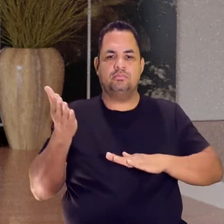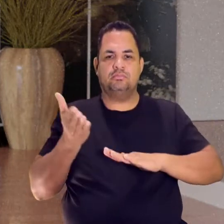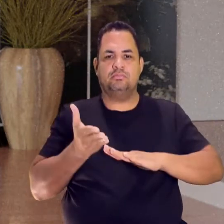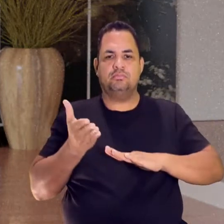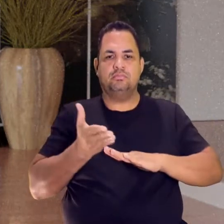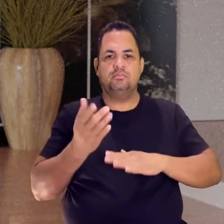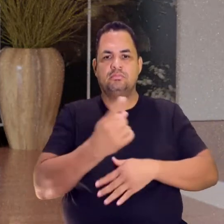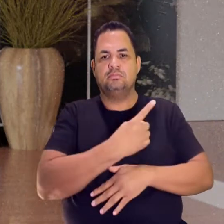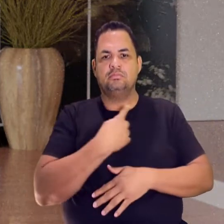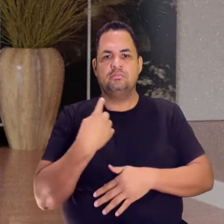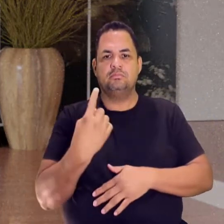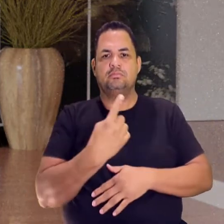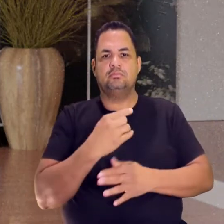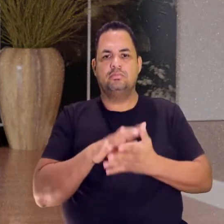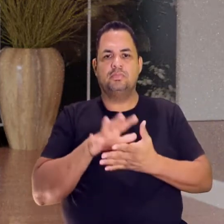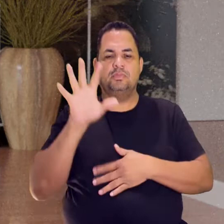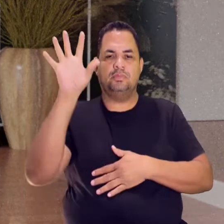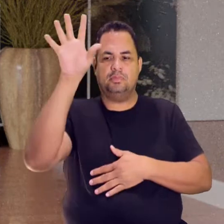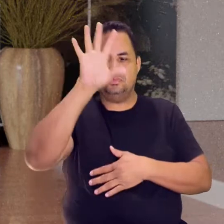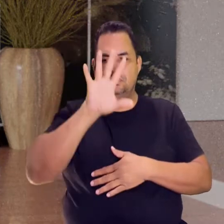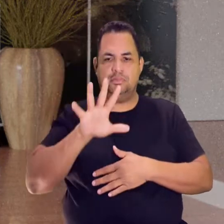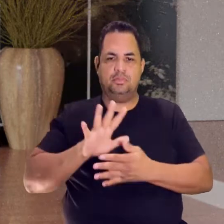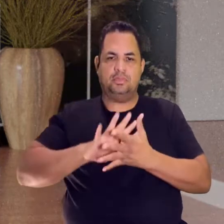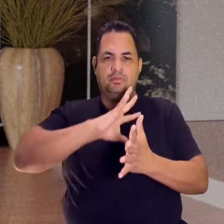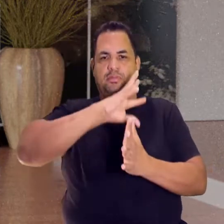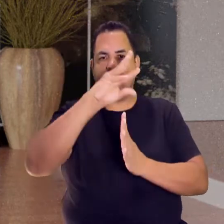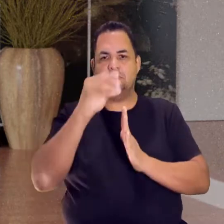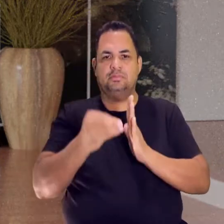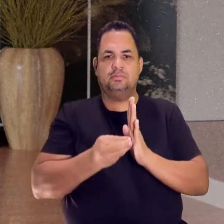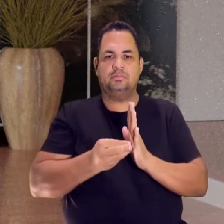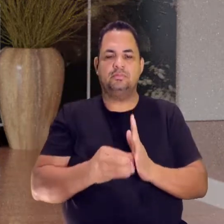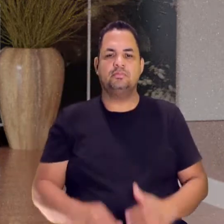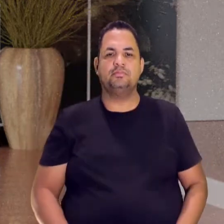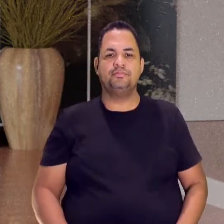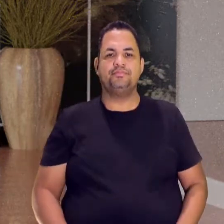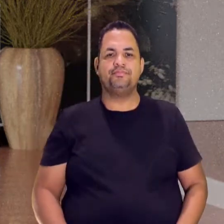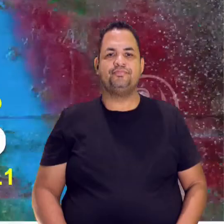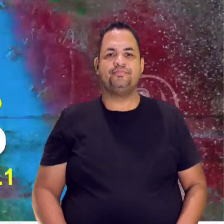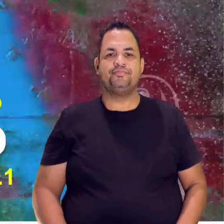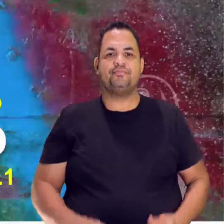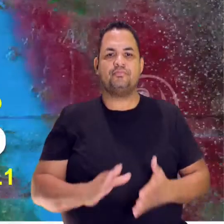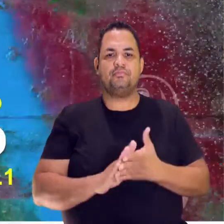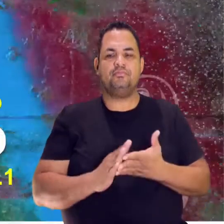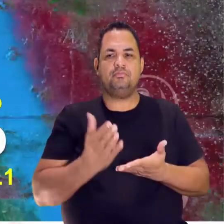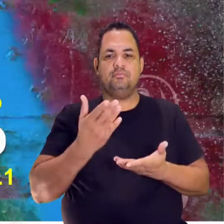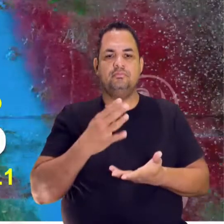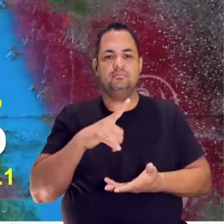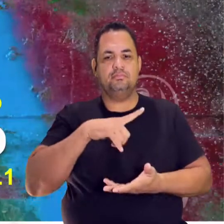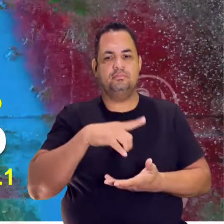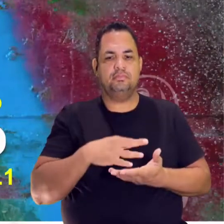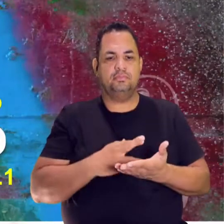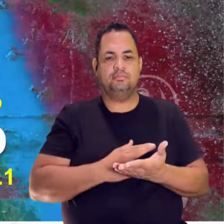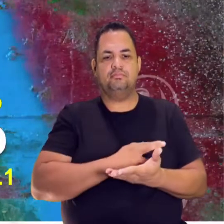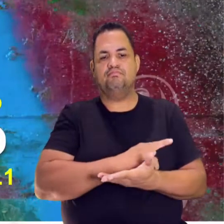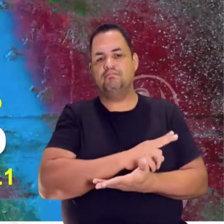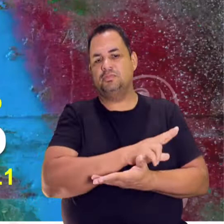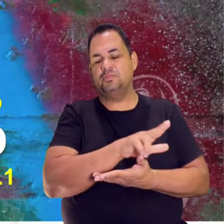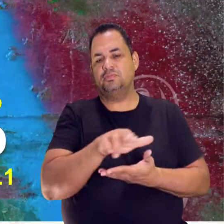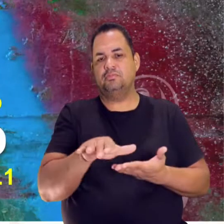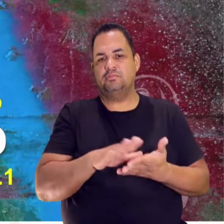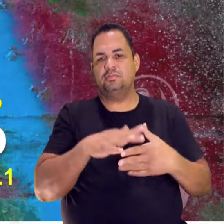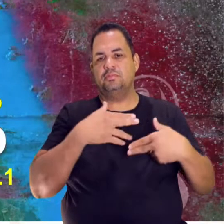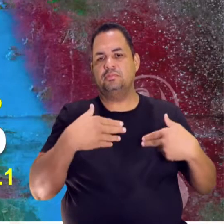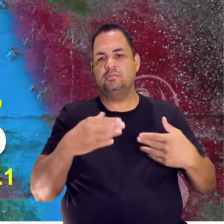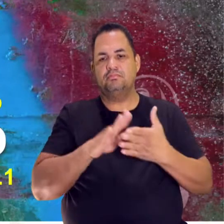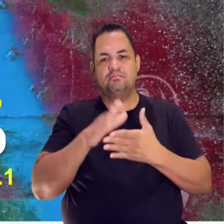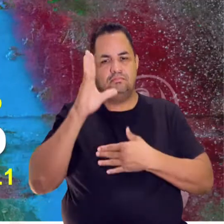nossa grande região amazônica, ok? Então, vamos lá, vai ter muita coisa interessante para a gente discutir,